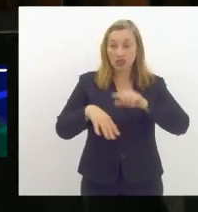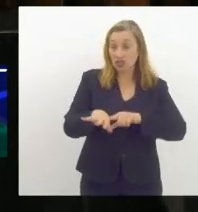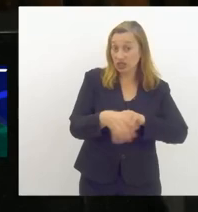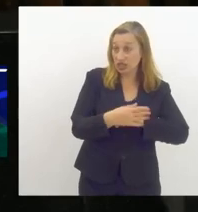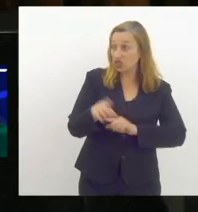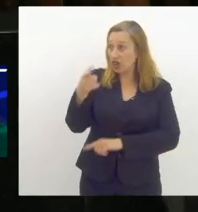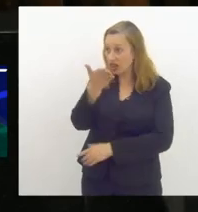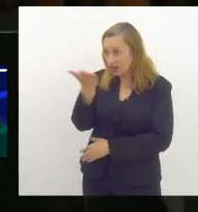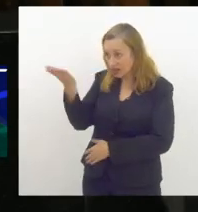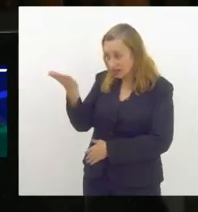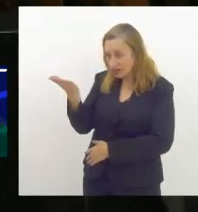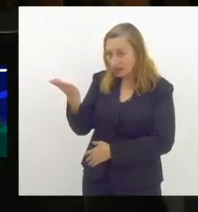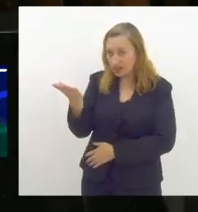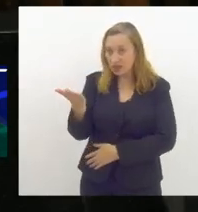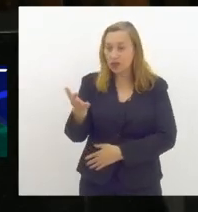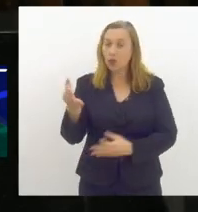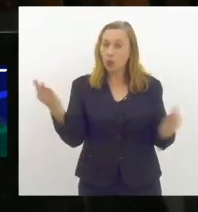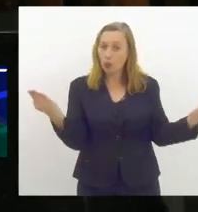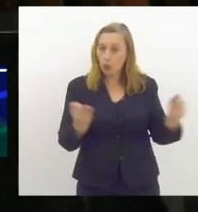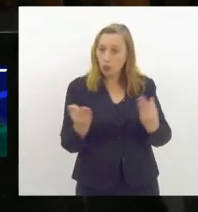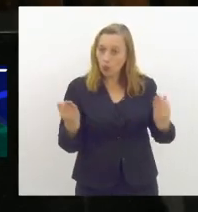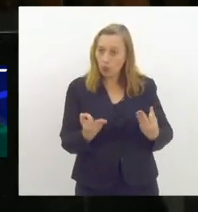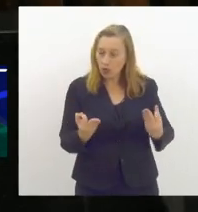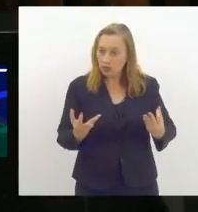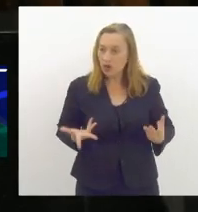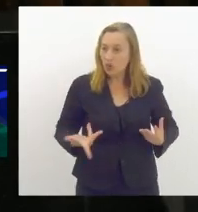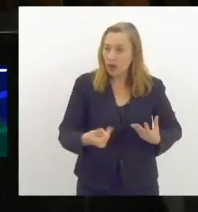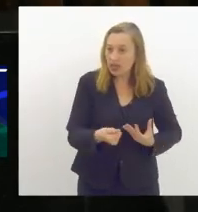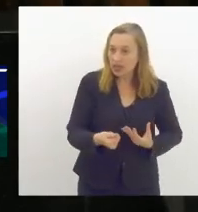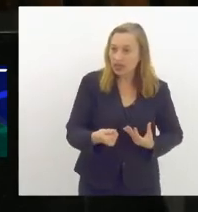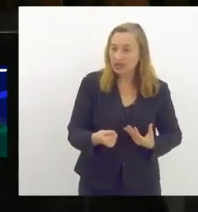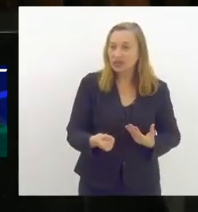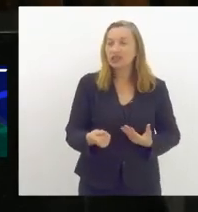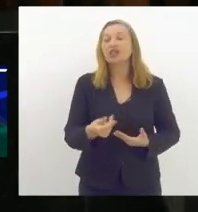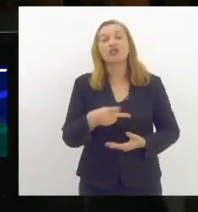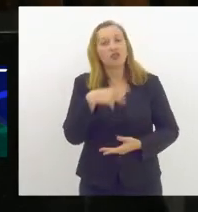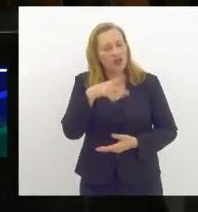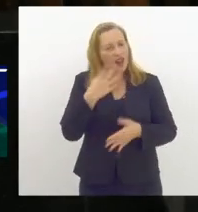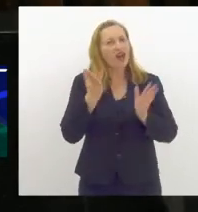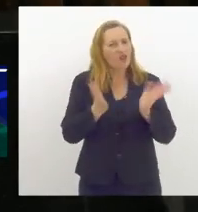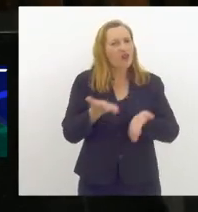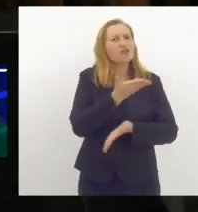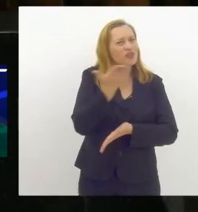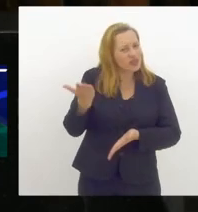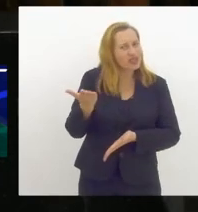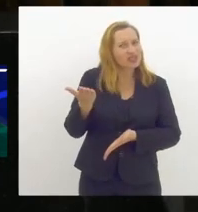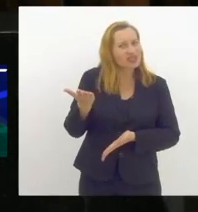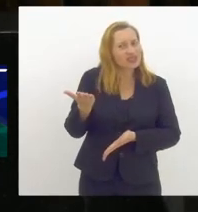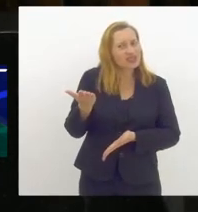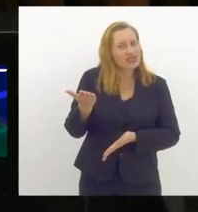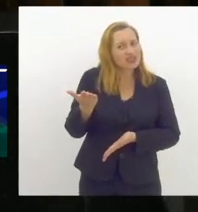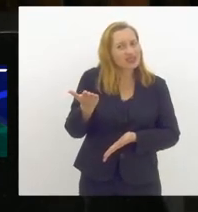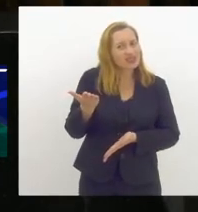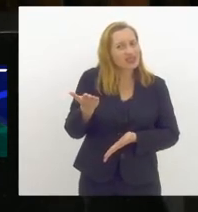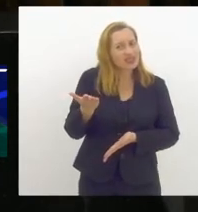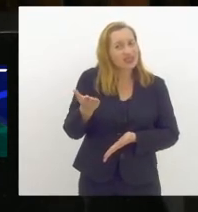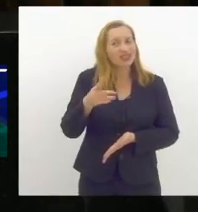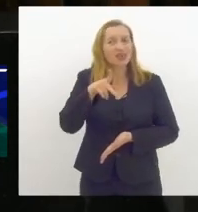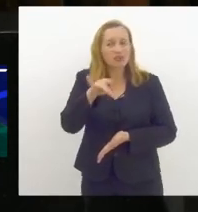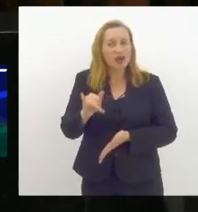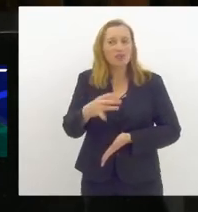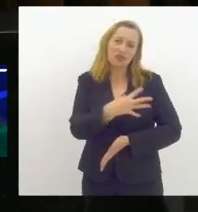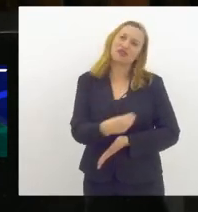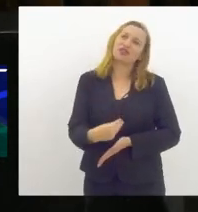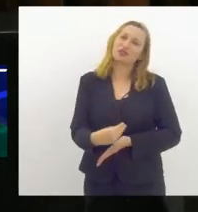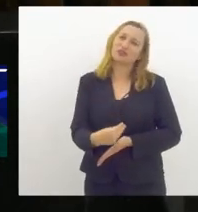aqui esteja em ótimas condições e assim Gente vou falar agora para vocês é uma condição de pai